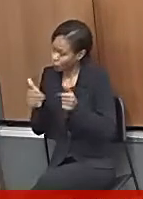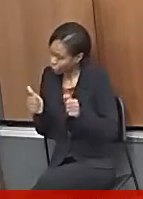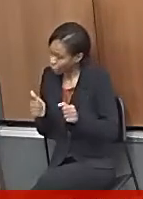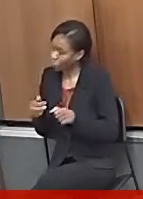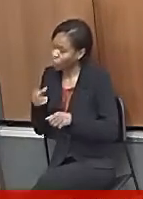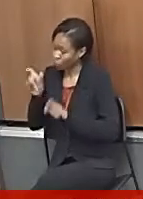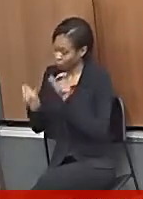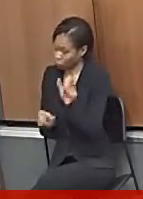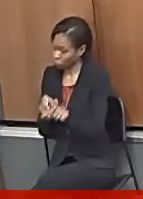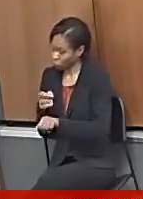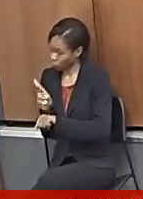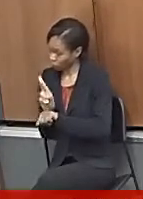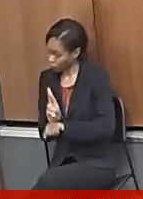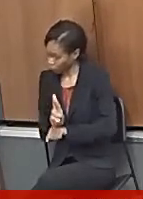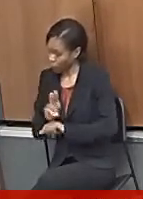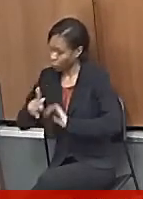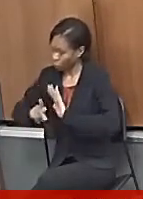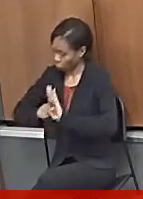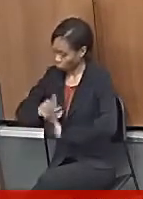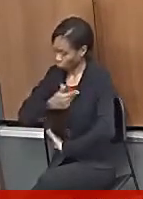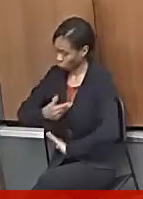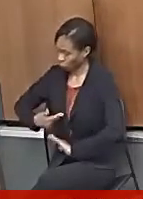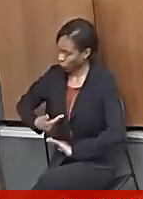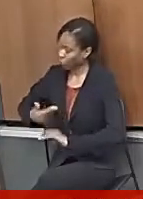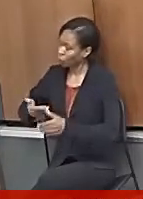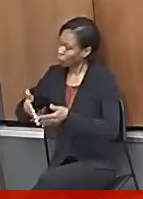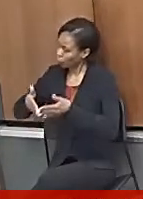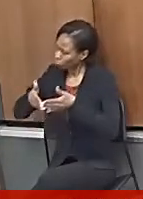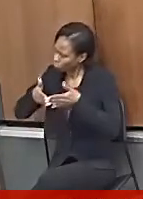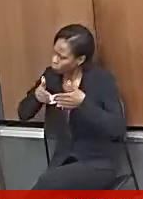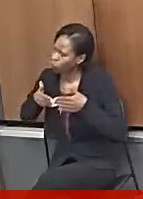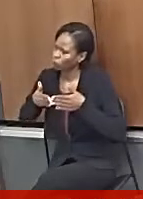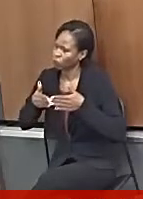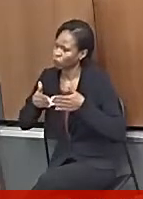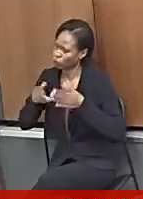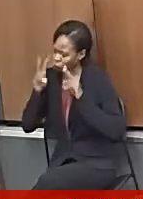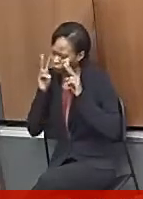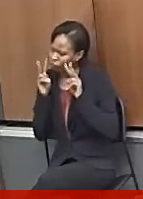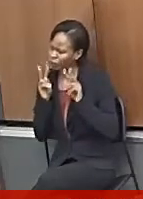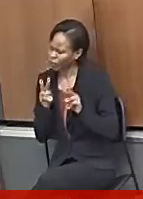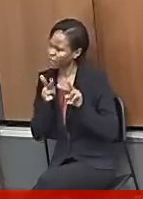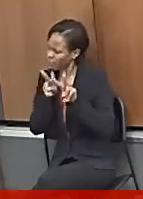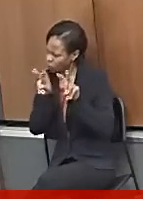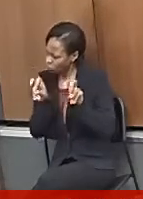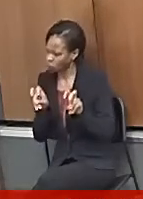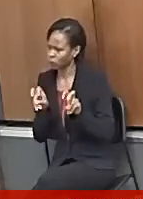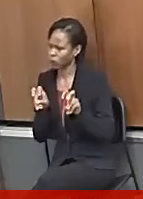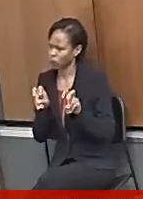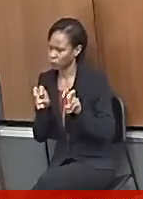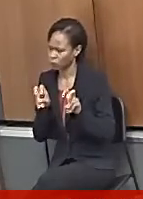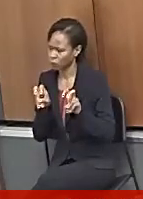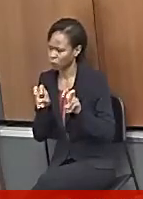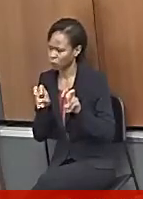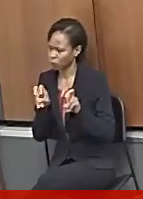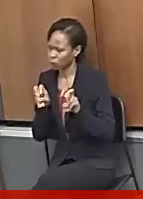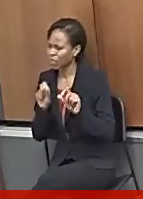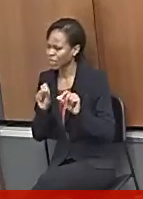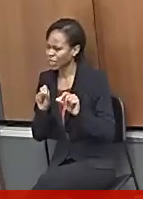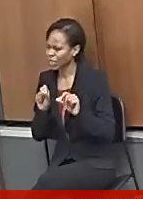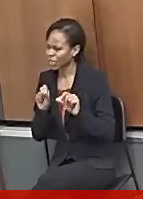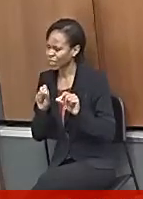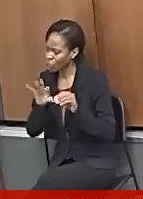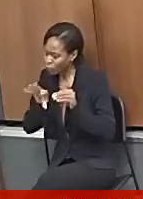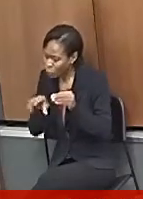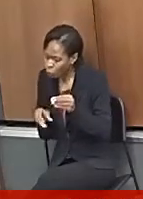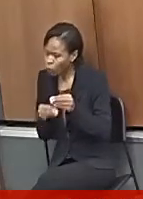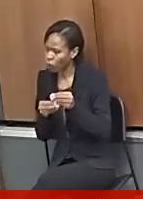representantes o estado que olhe com muito carinho sobre essa questão de realmente ajustá-la e